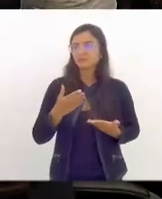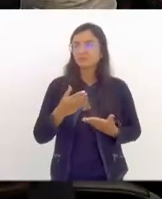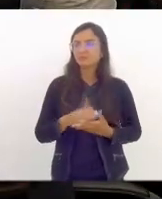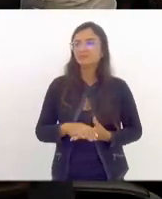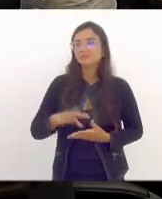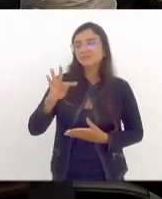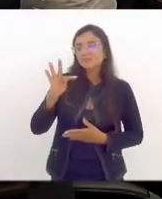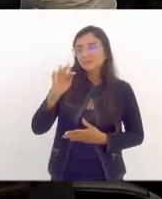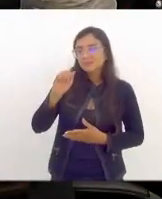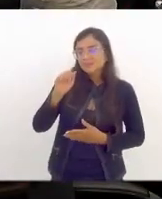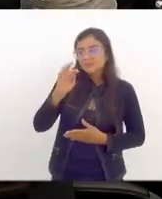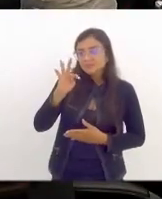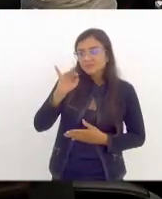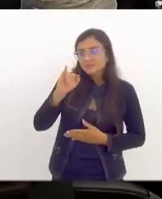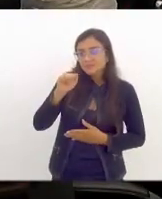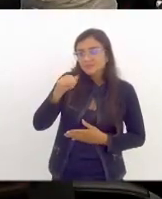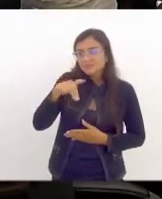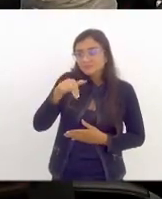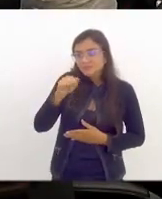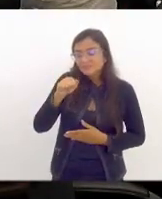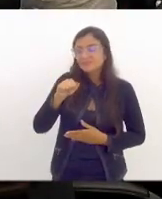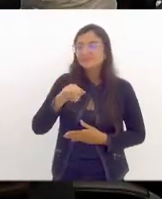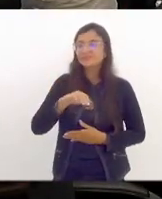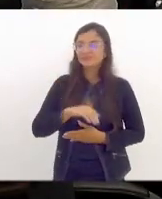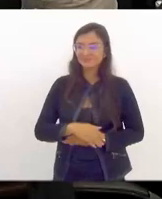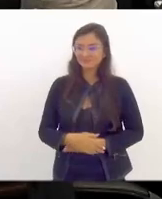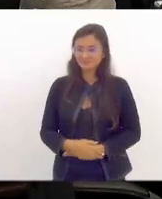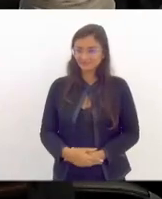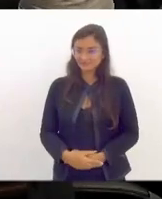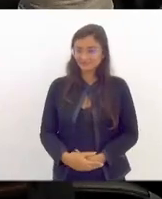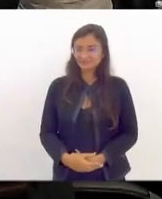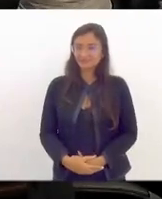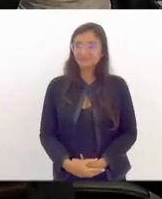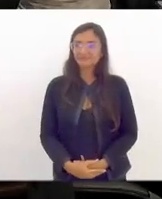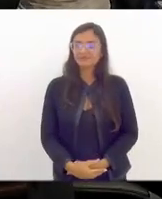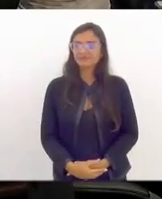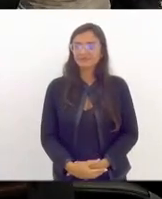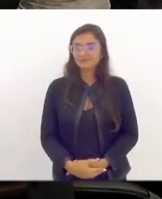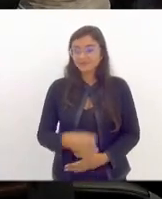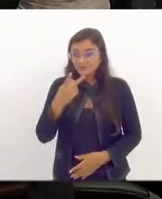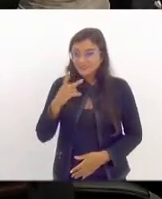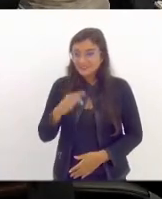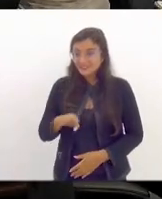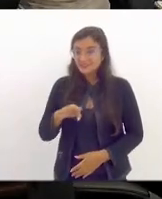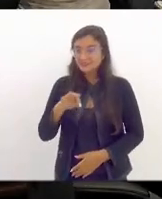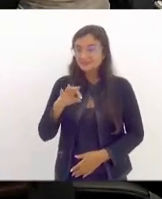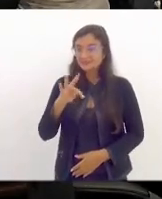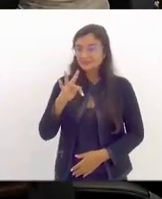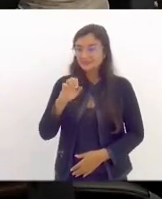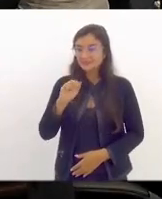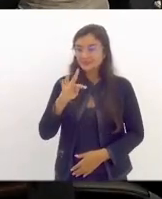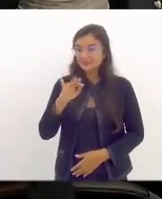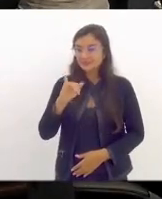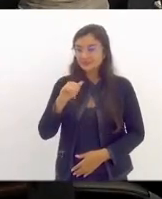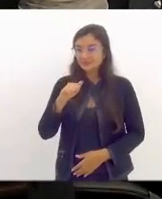Tatiana Na ROM Cadê a Tatiana marrom